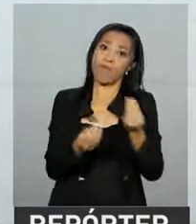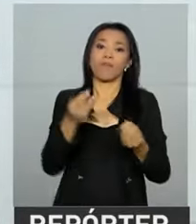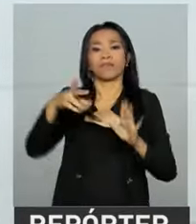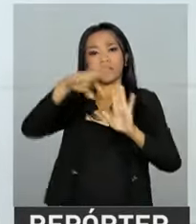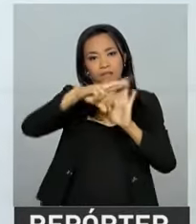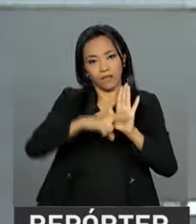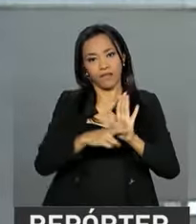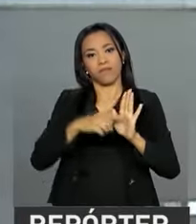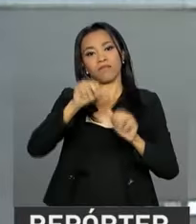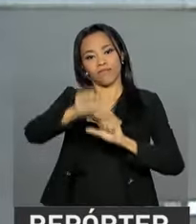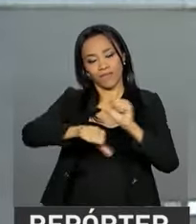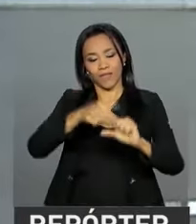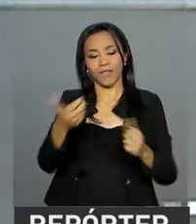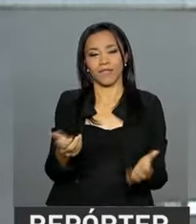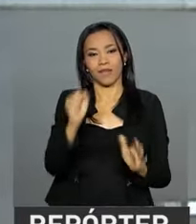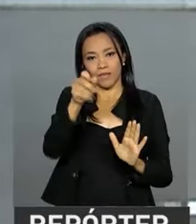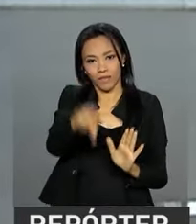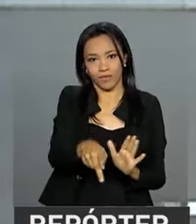previdência